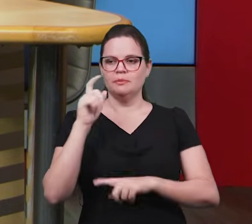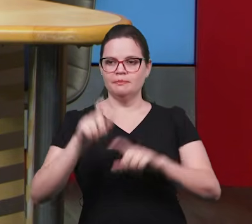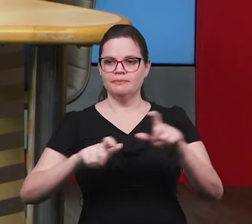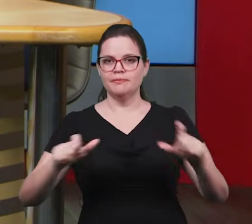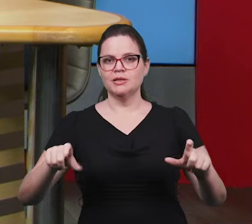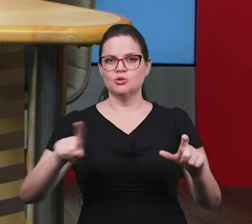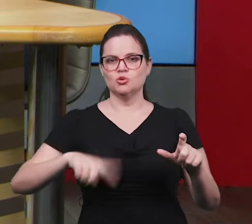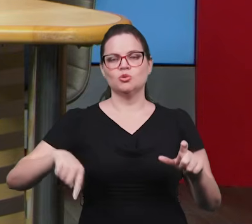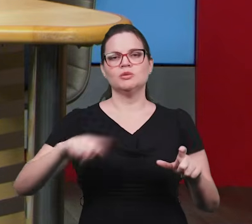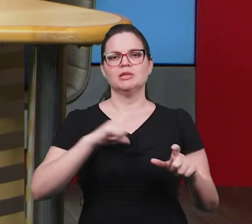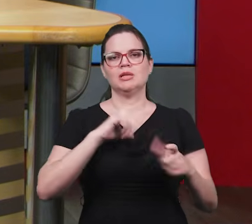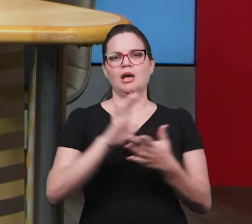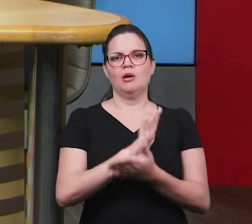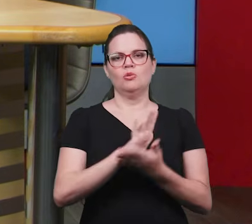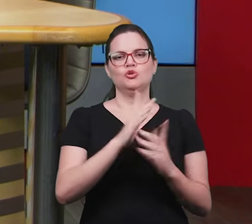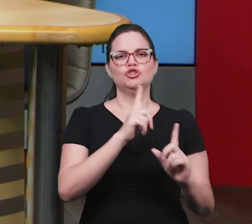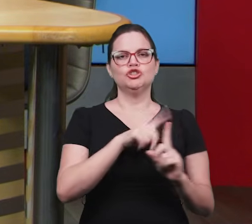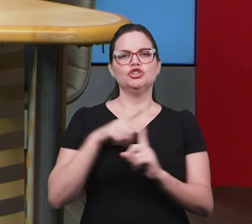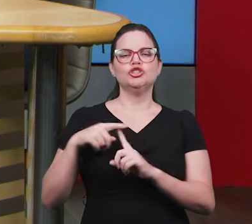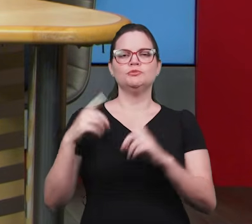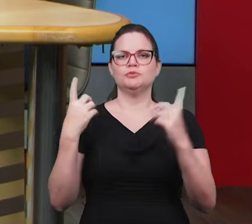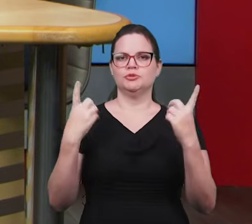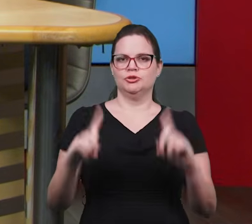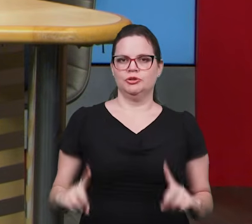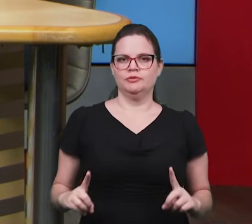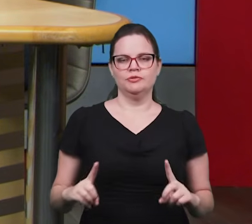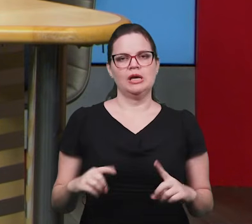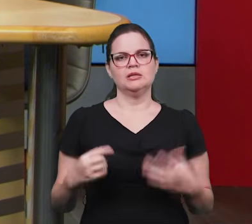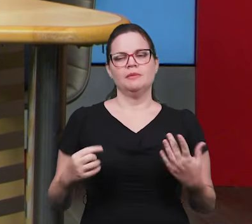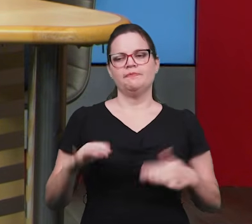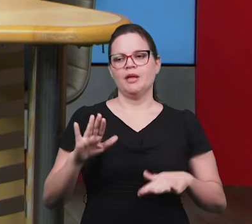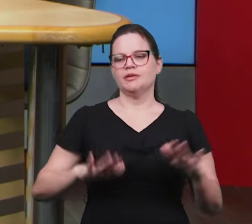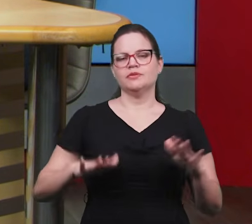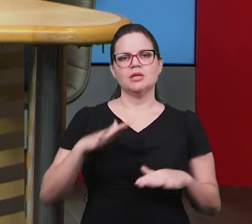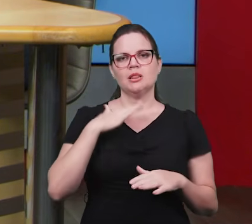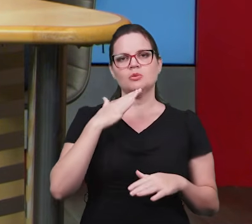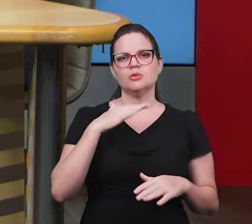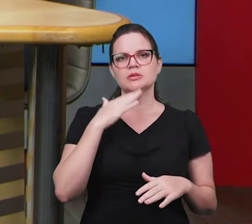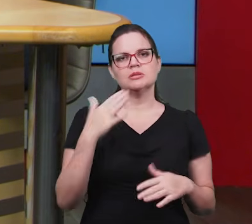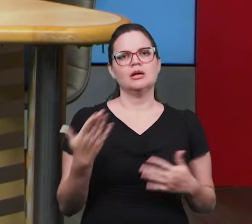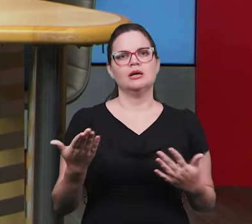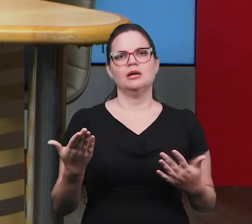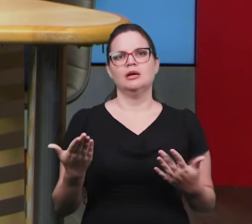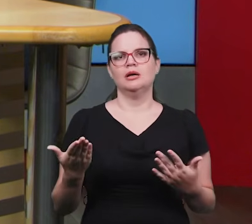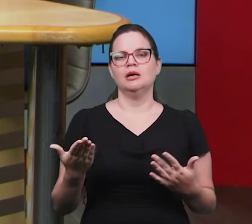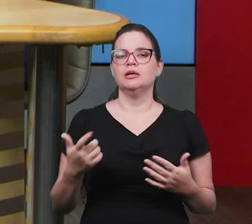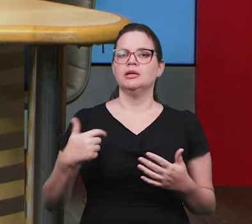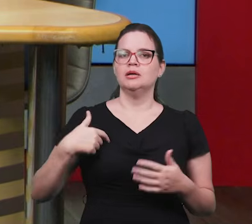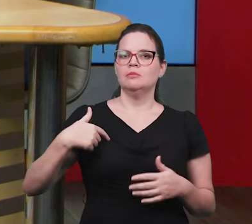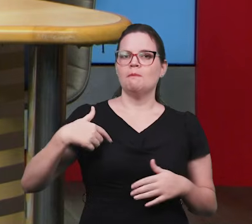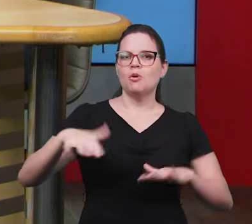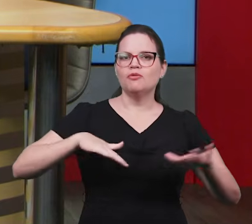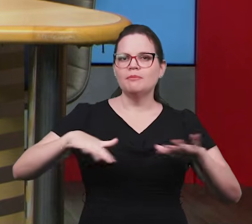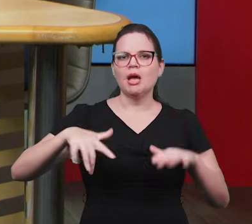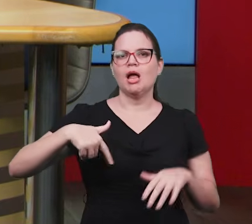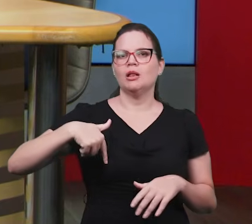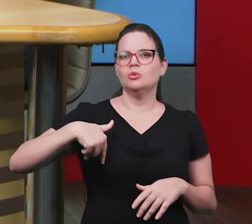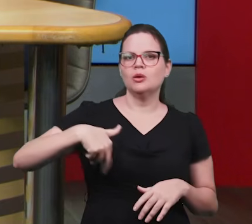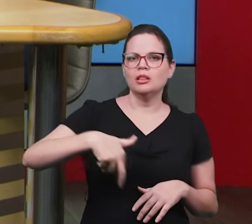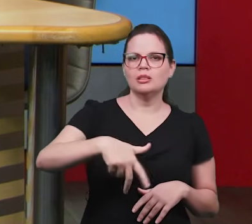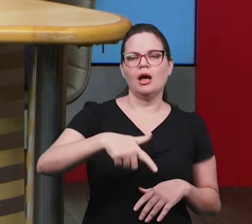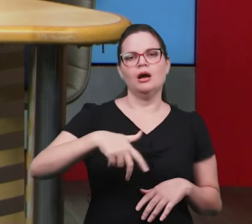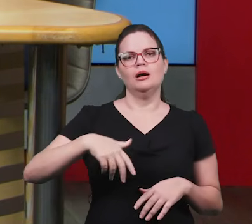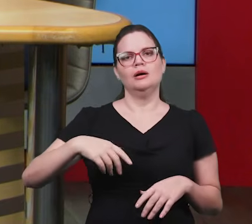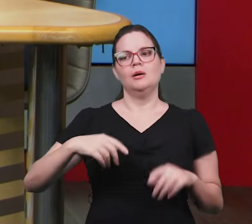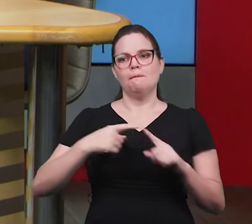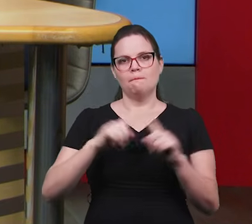têm certa deficiência, né? Incapazes, às vezes, de ter certos movimentos e tem